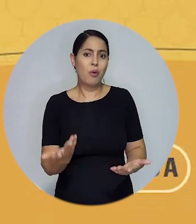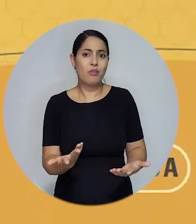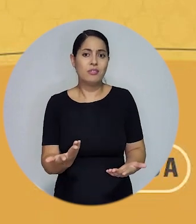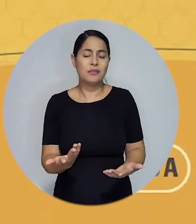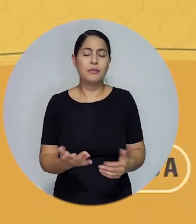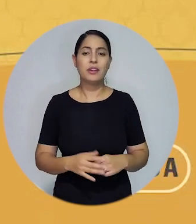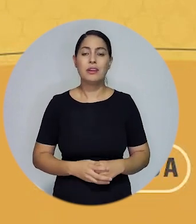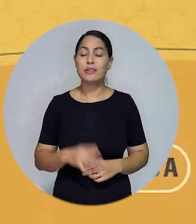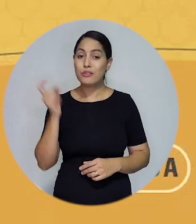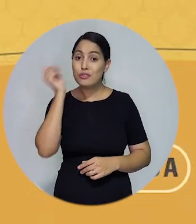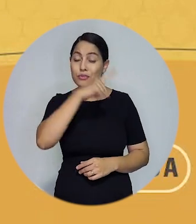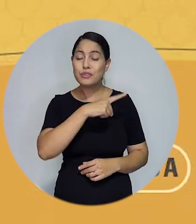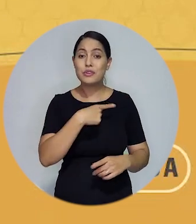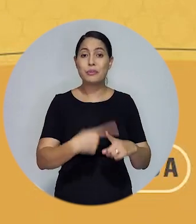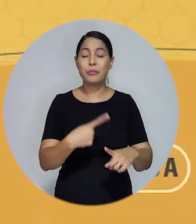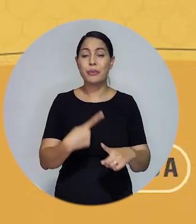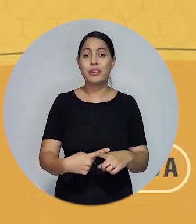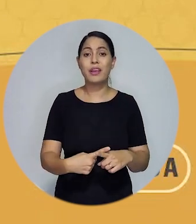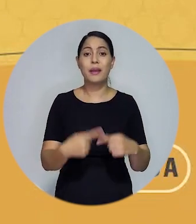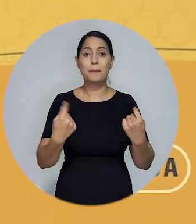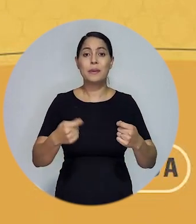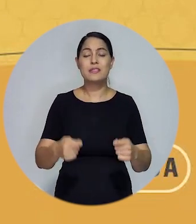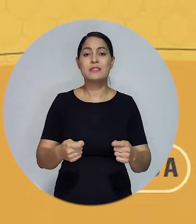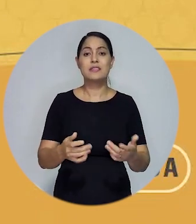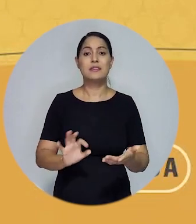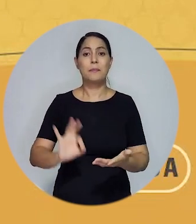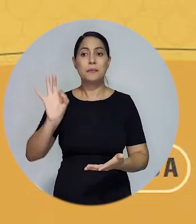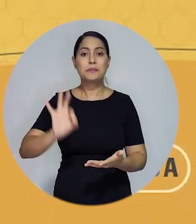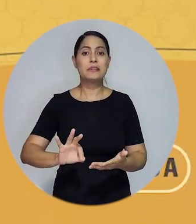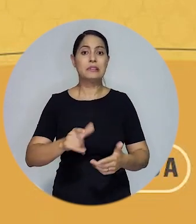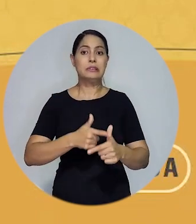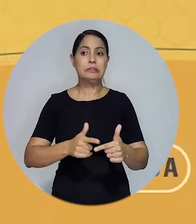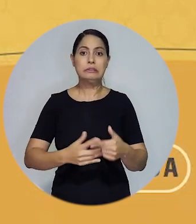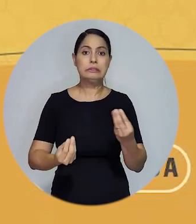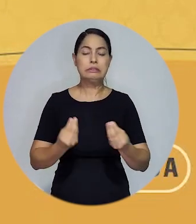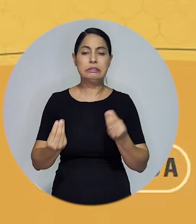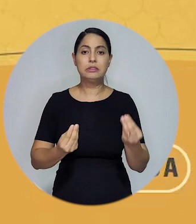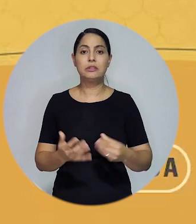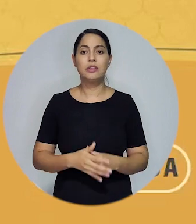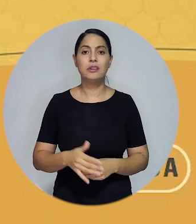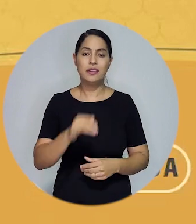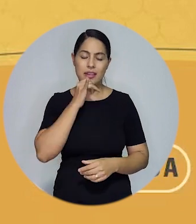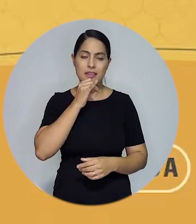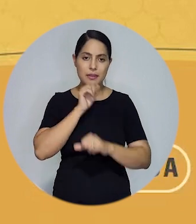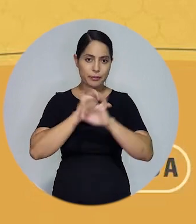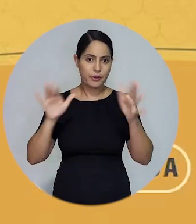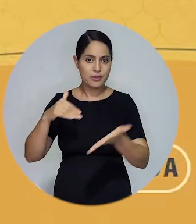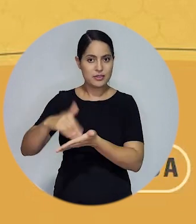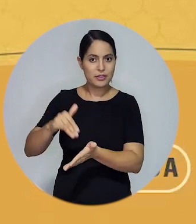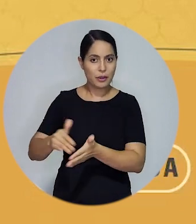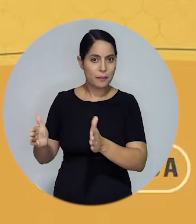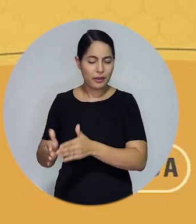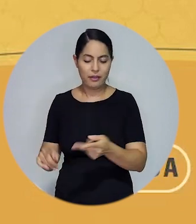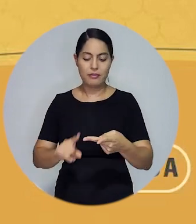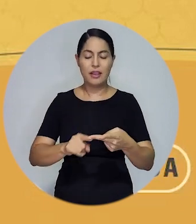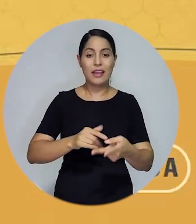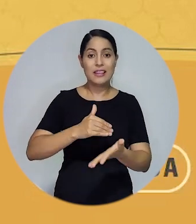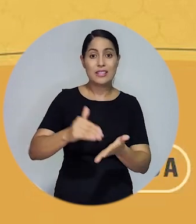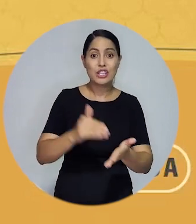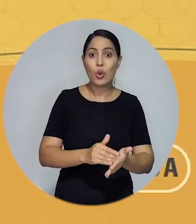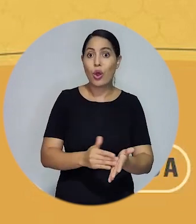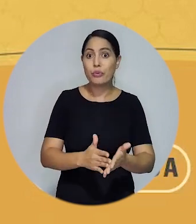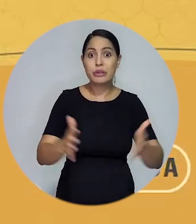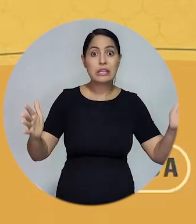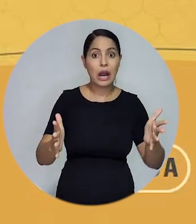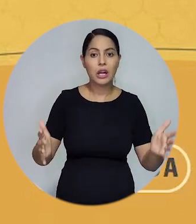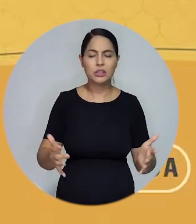intangível, você é o seu valor. E isso é muito difícil para um advogado quando ele tem que fazer precificação. E é uma dor, Luciana, de escritório pequeno, de